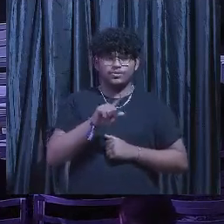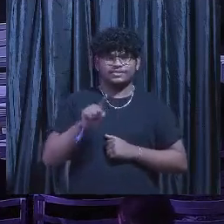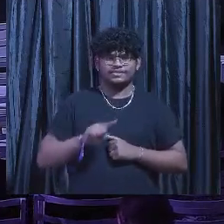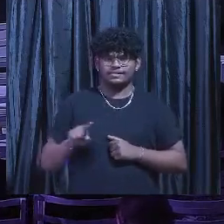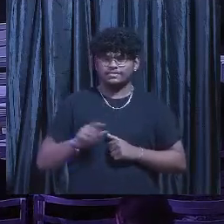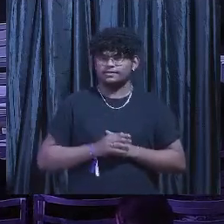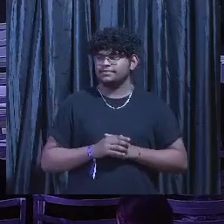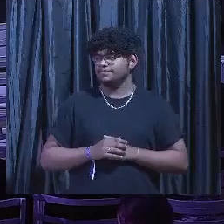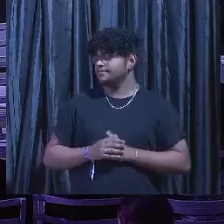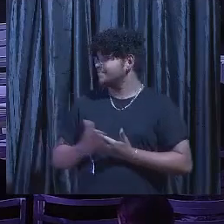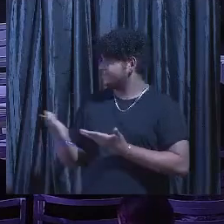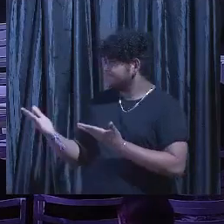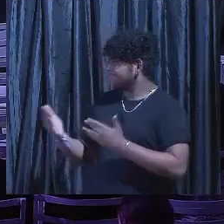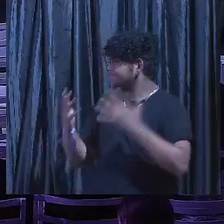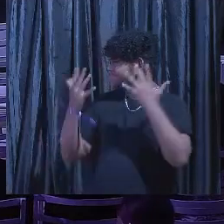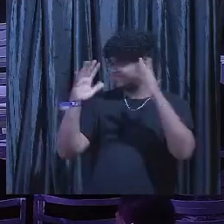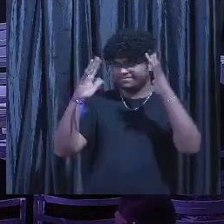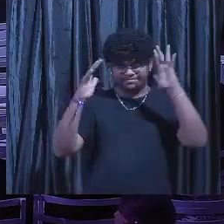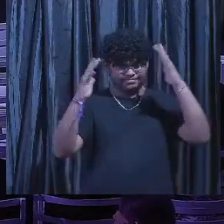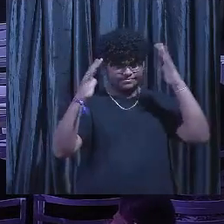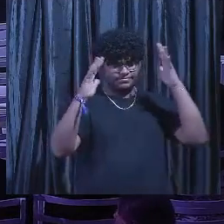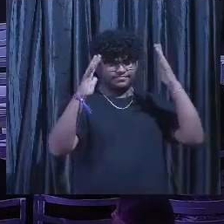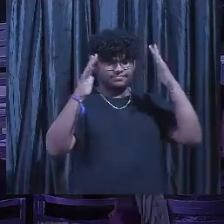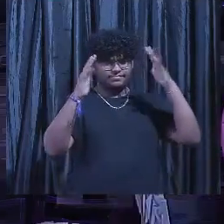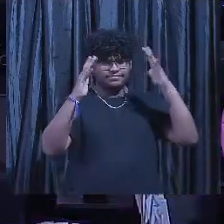com vocês.